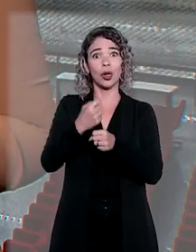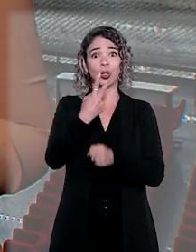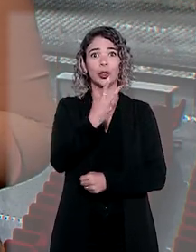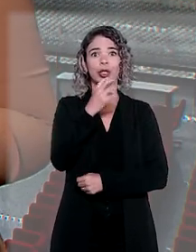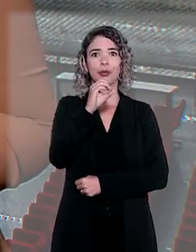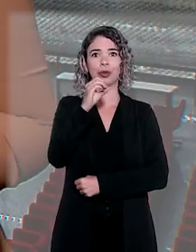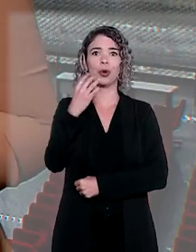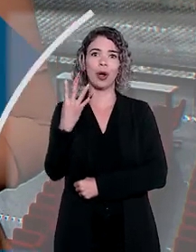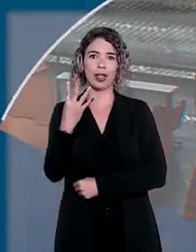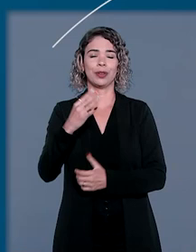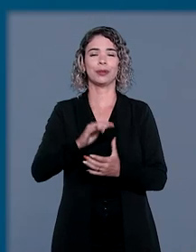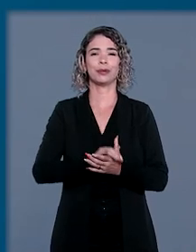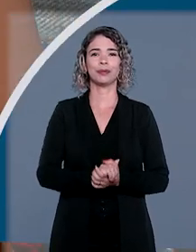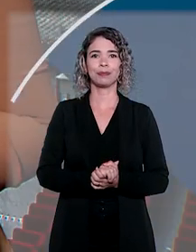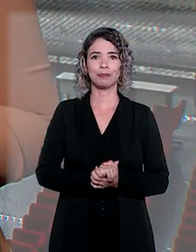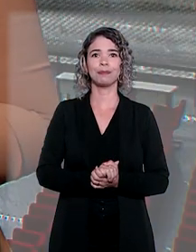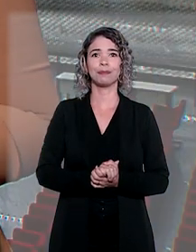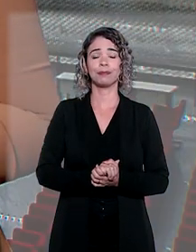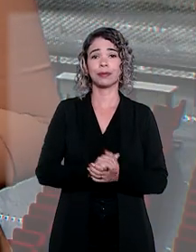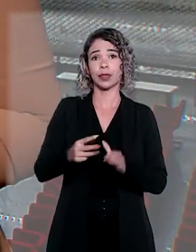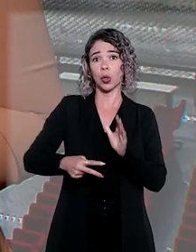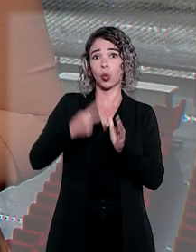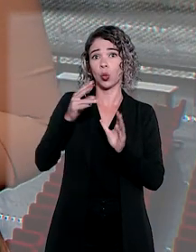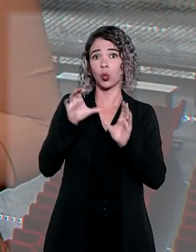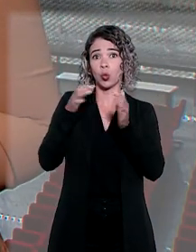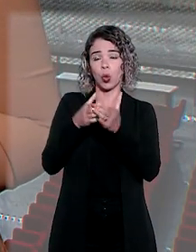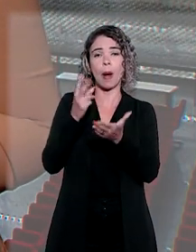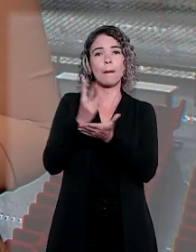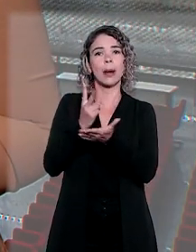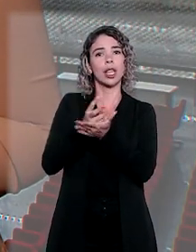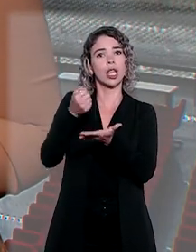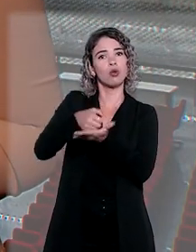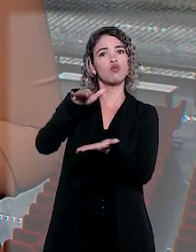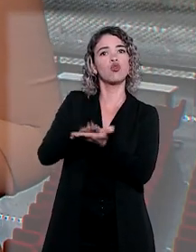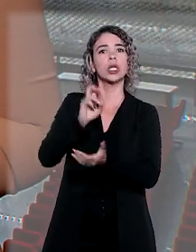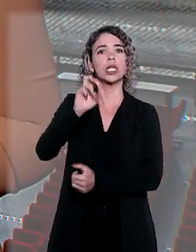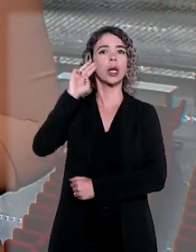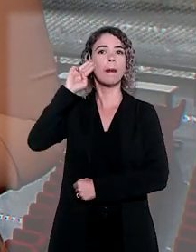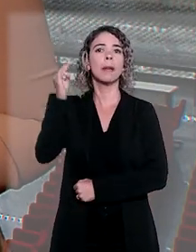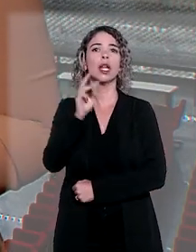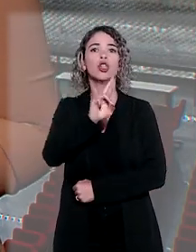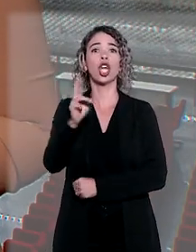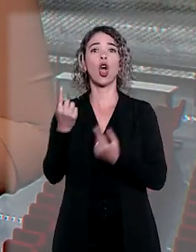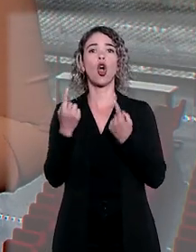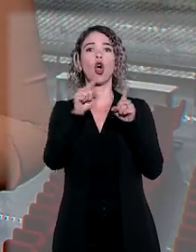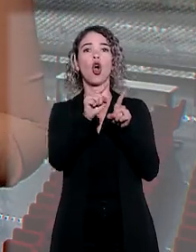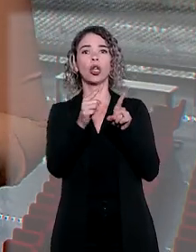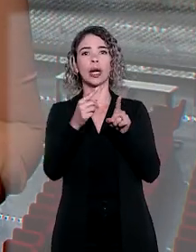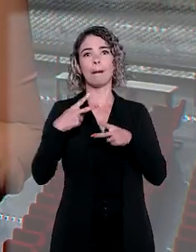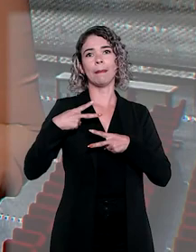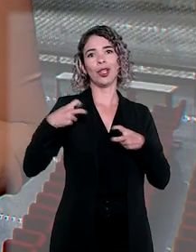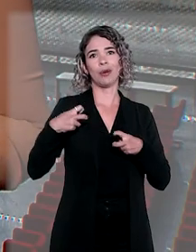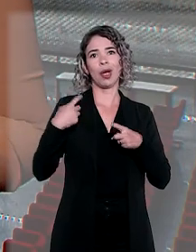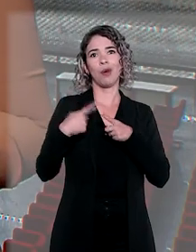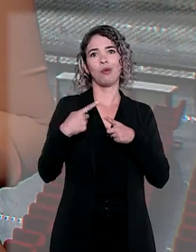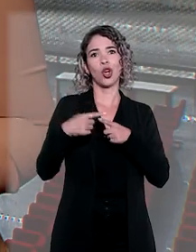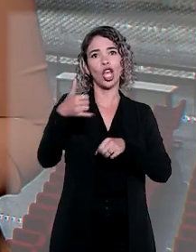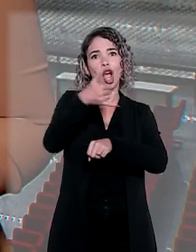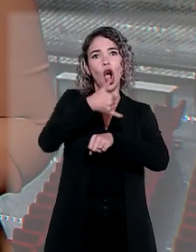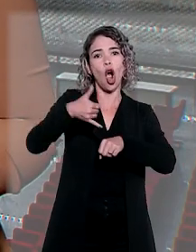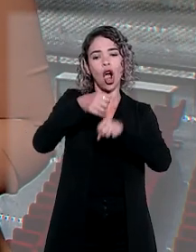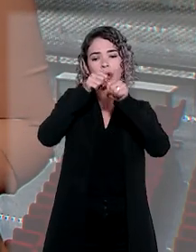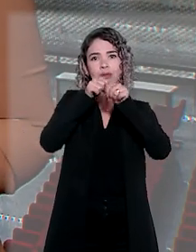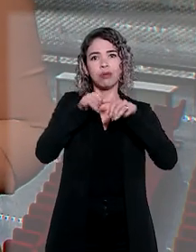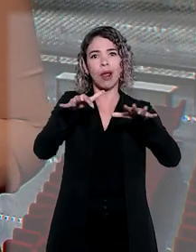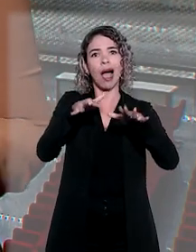em 2004. E a segunda turma manteve multa de R$5 milhões contra a Petrobras por